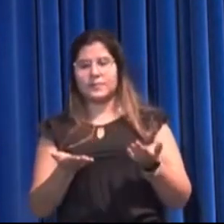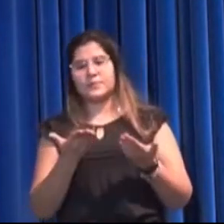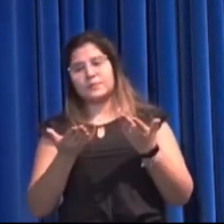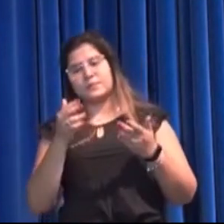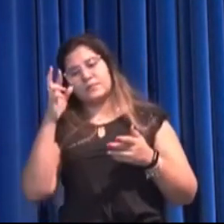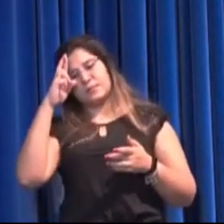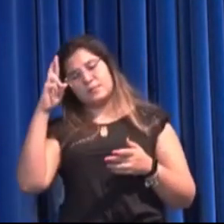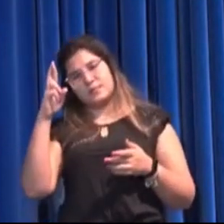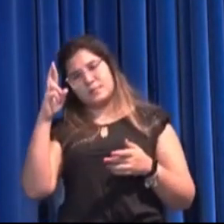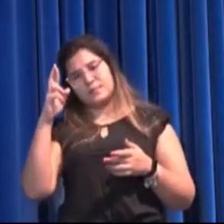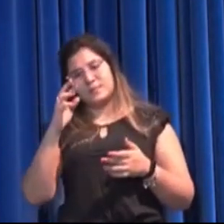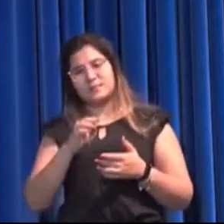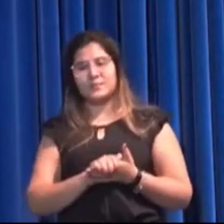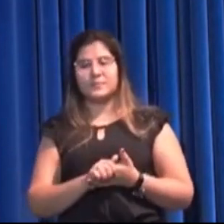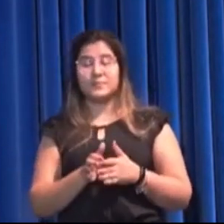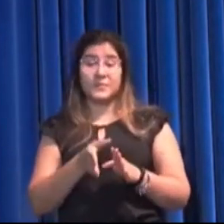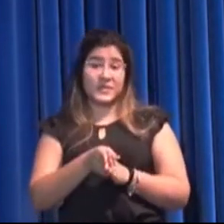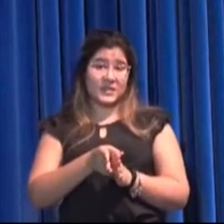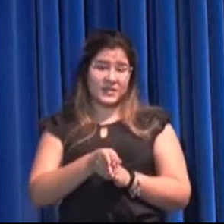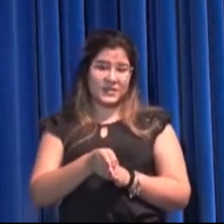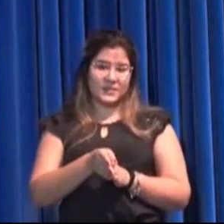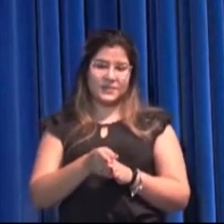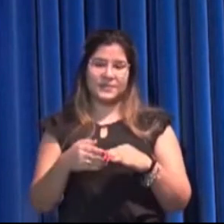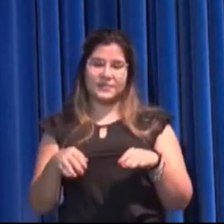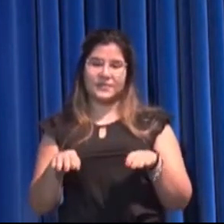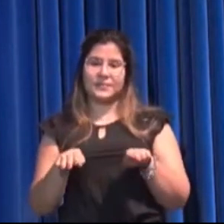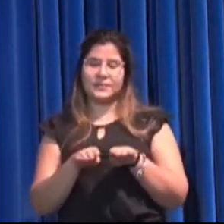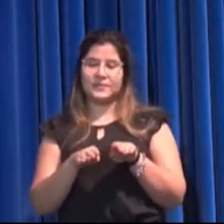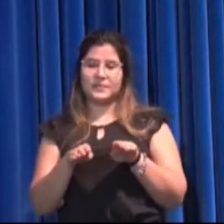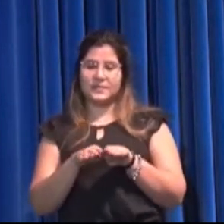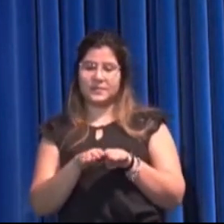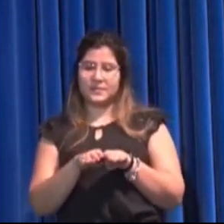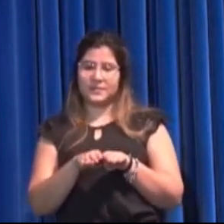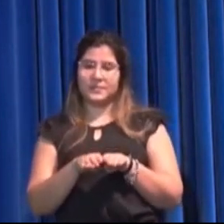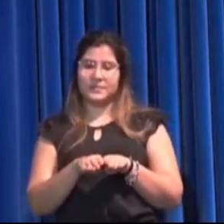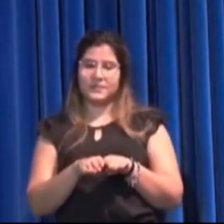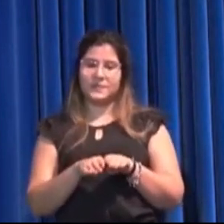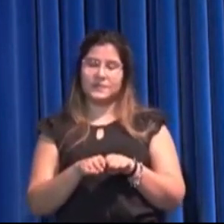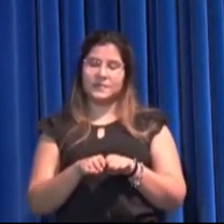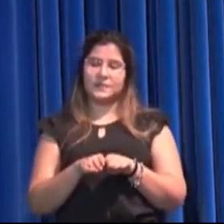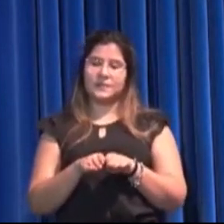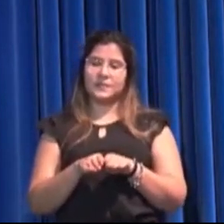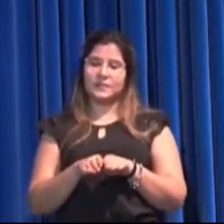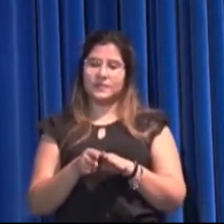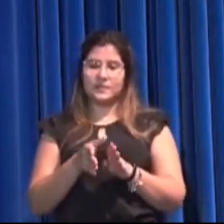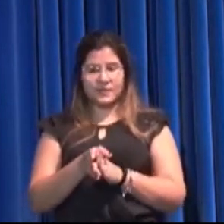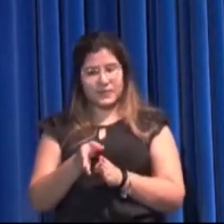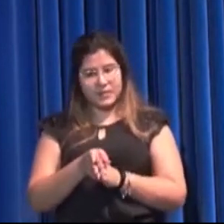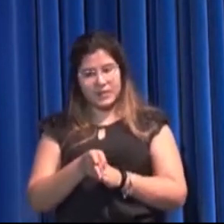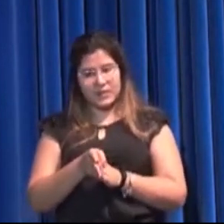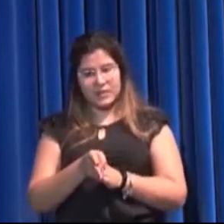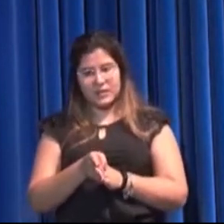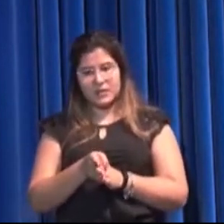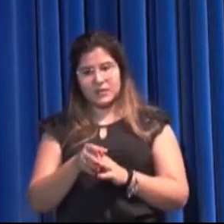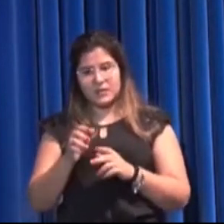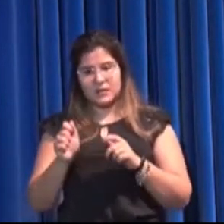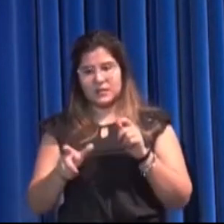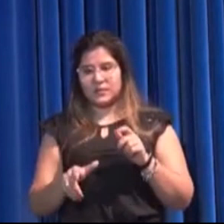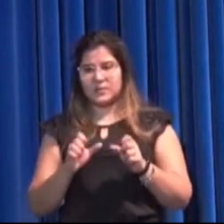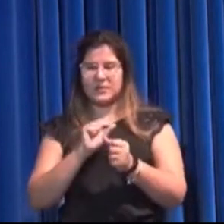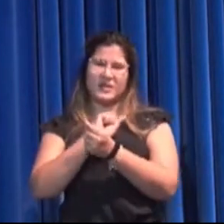Exortamo-vos também, irmãos, a que admoesteis os insubmissos, consoleis